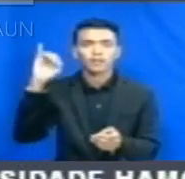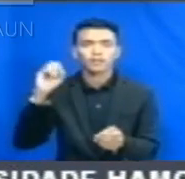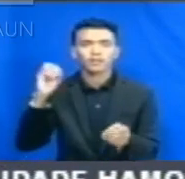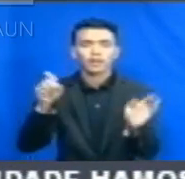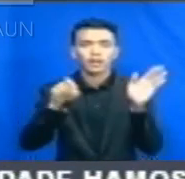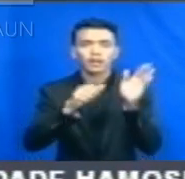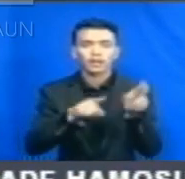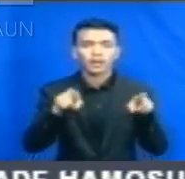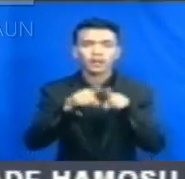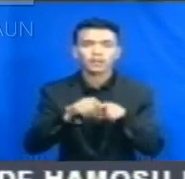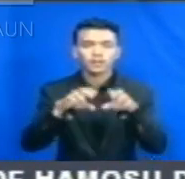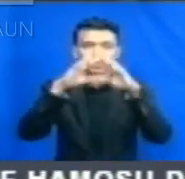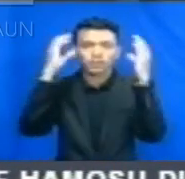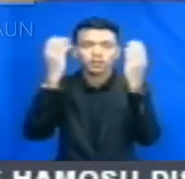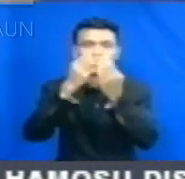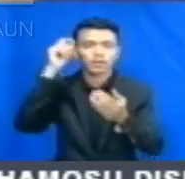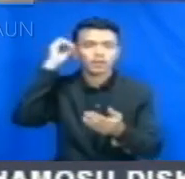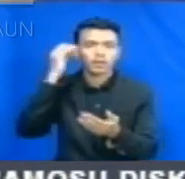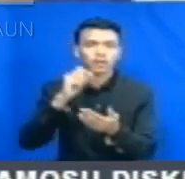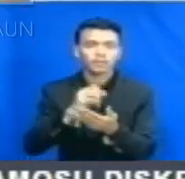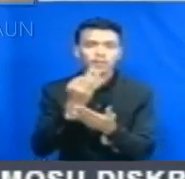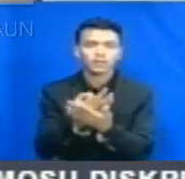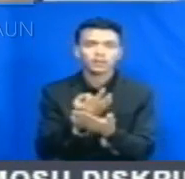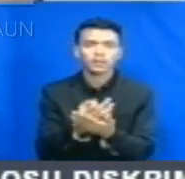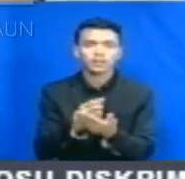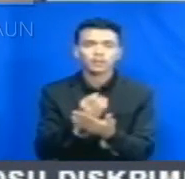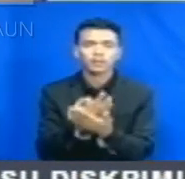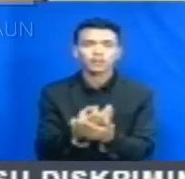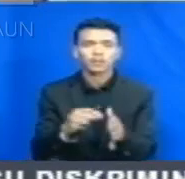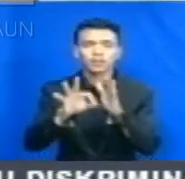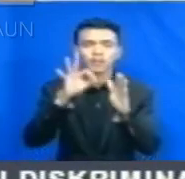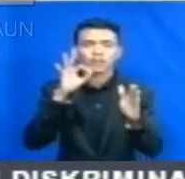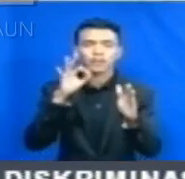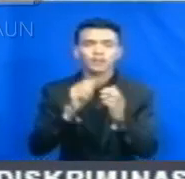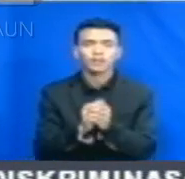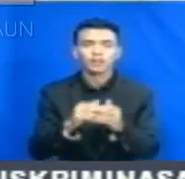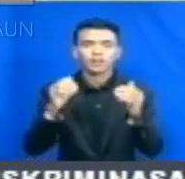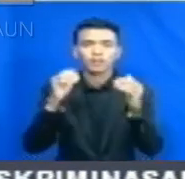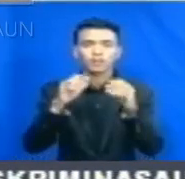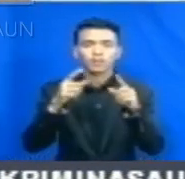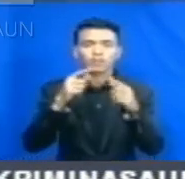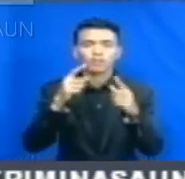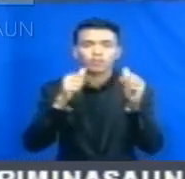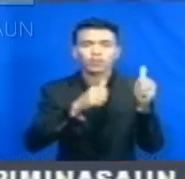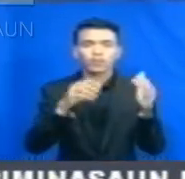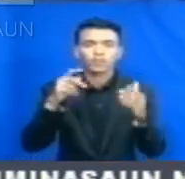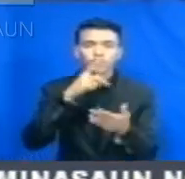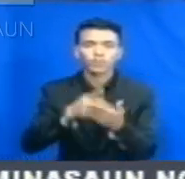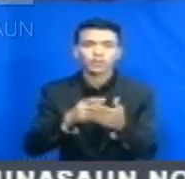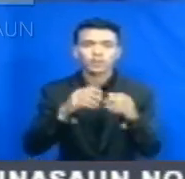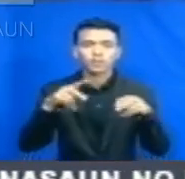Presidente Conselho Administração, Atuhili e a Assembleia Geral, ter proposta membro governo, nebe responsável